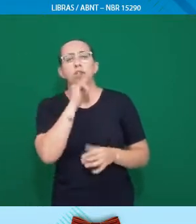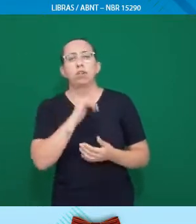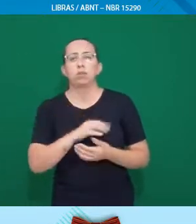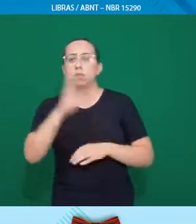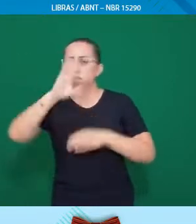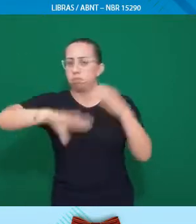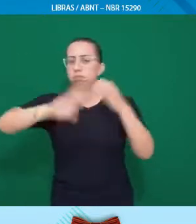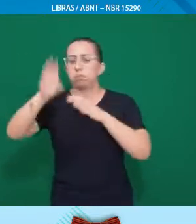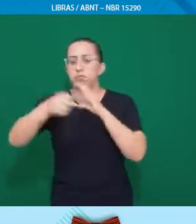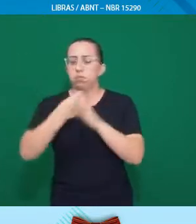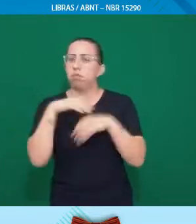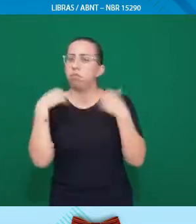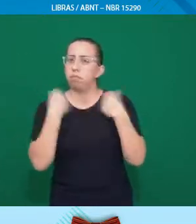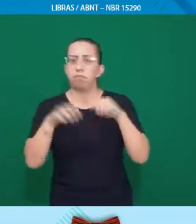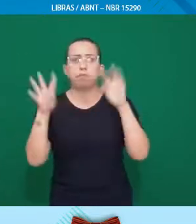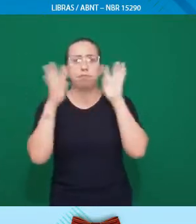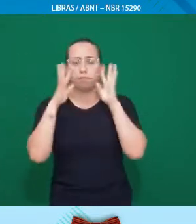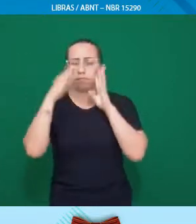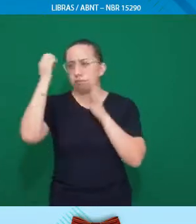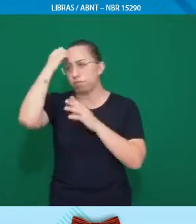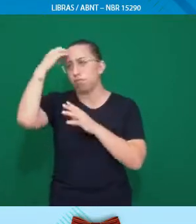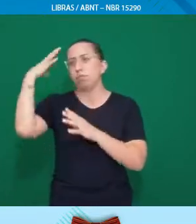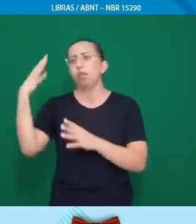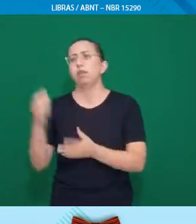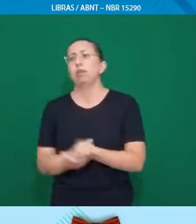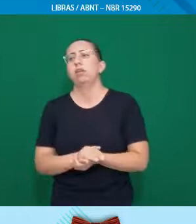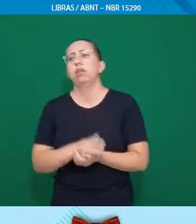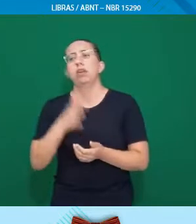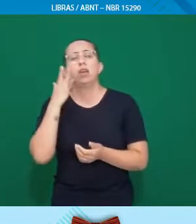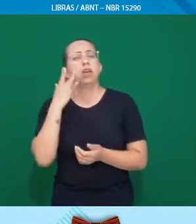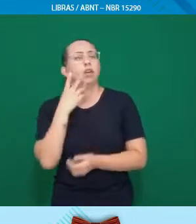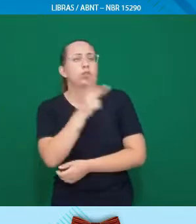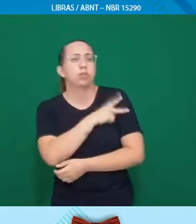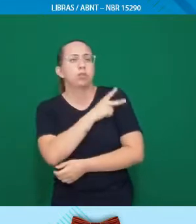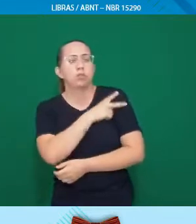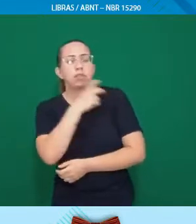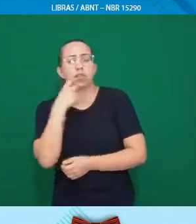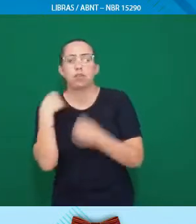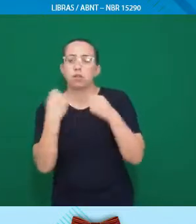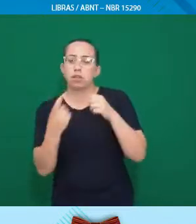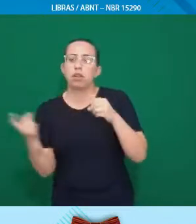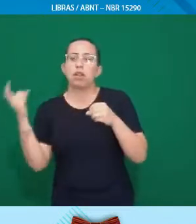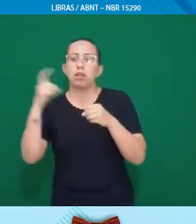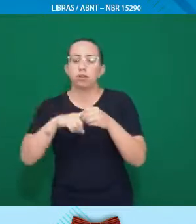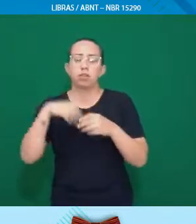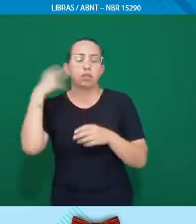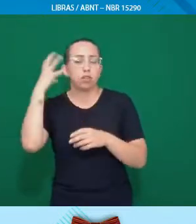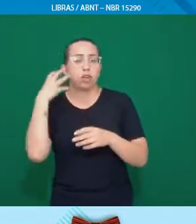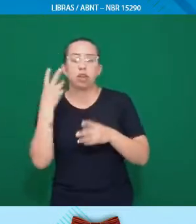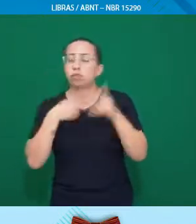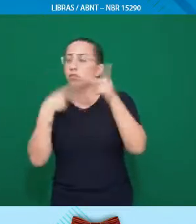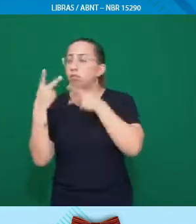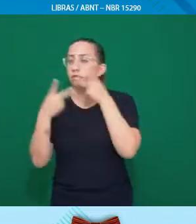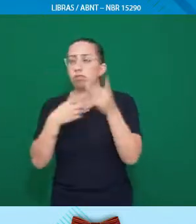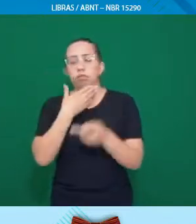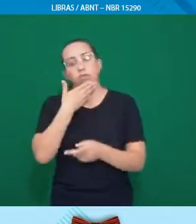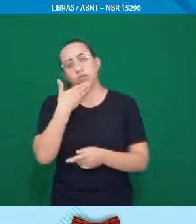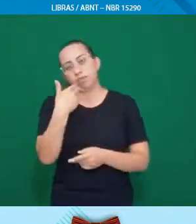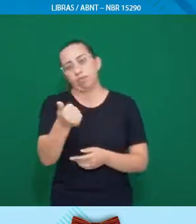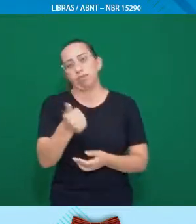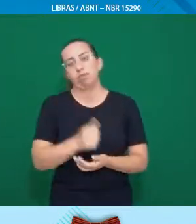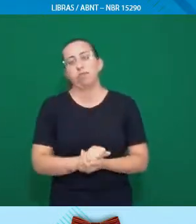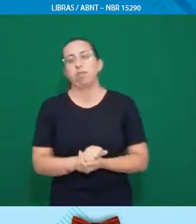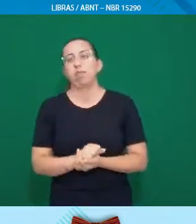básico Eu Acho sim que o prefeito teria que voltar na rádio e se expressar melhor